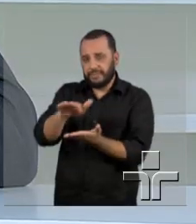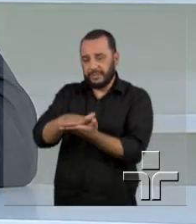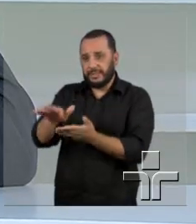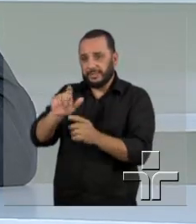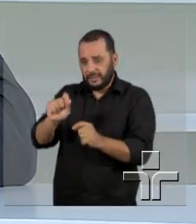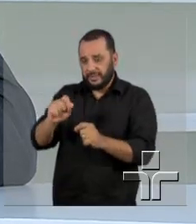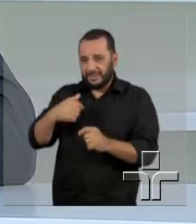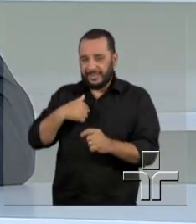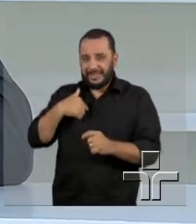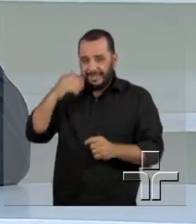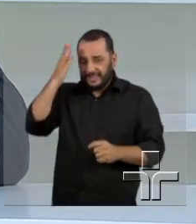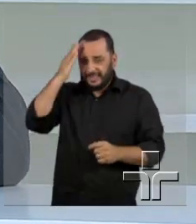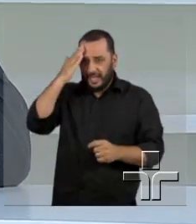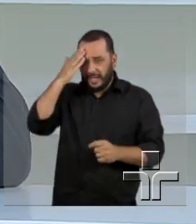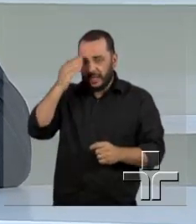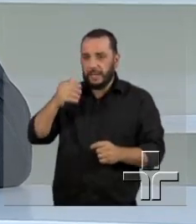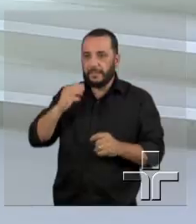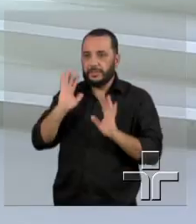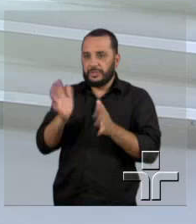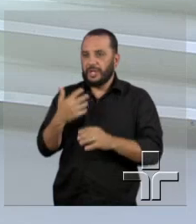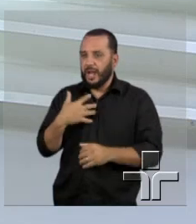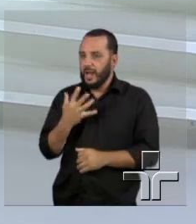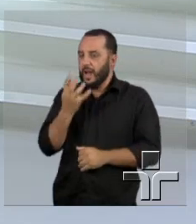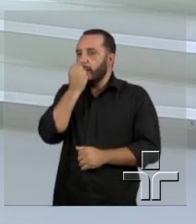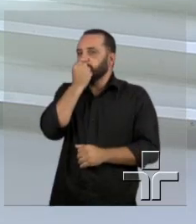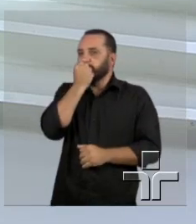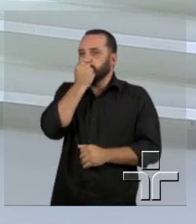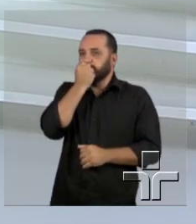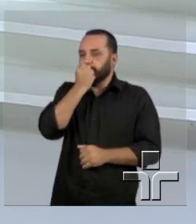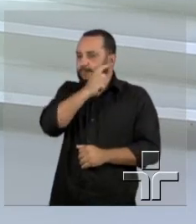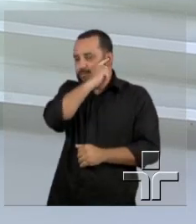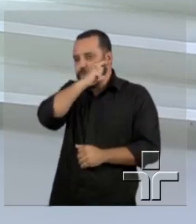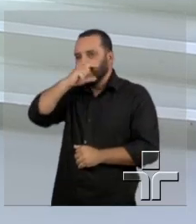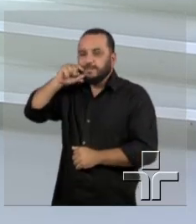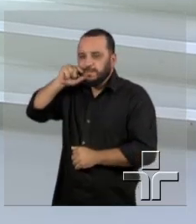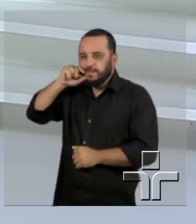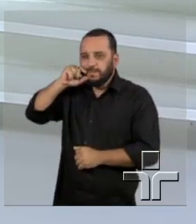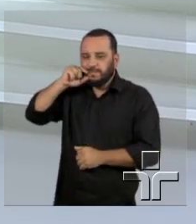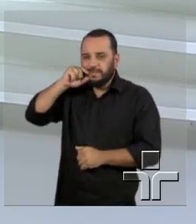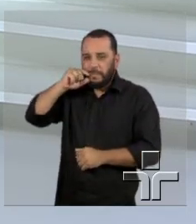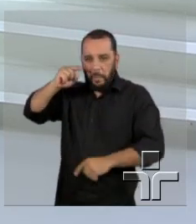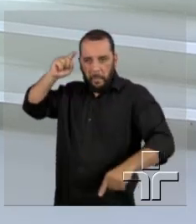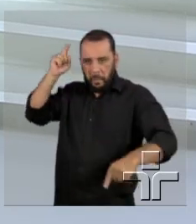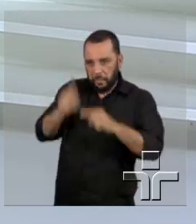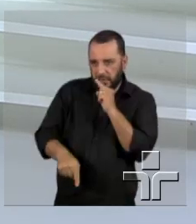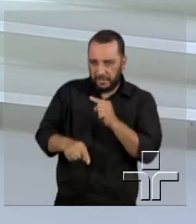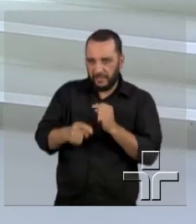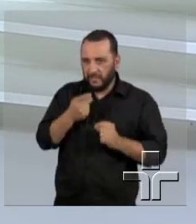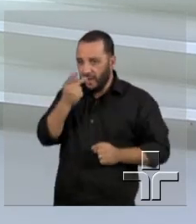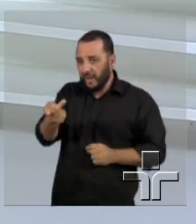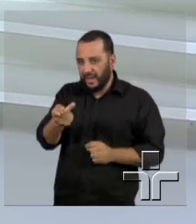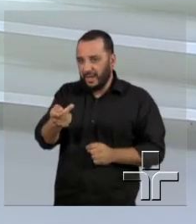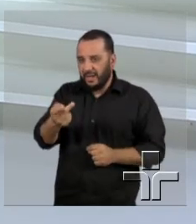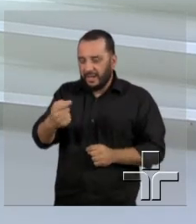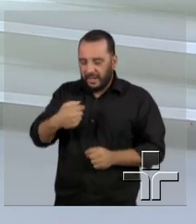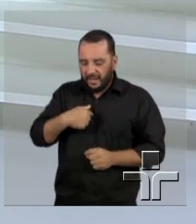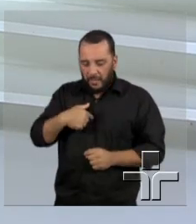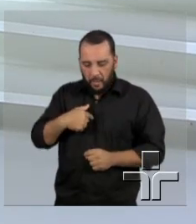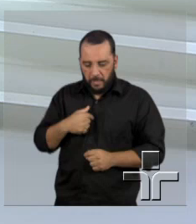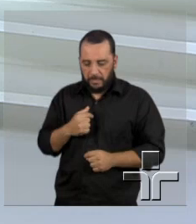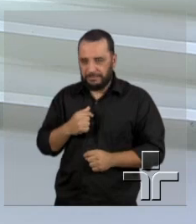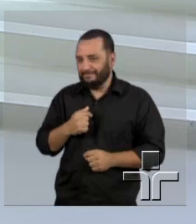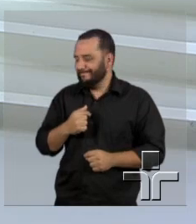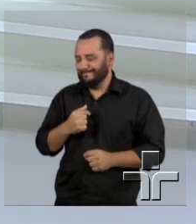Mordaça foi a primeira palavra que deu ânsia de vômito na vida.